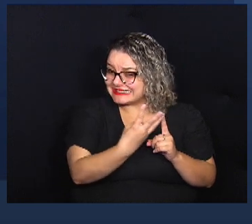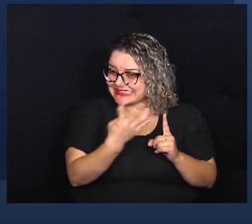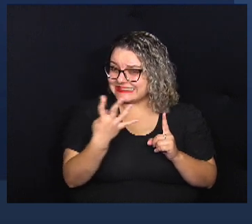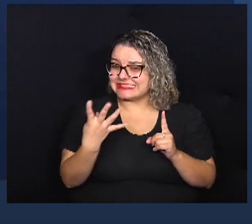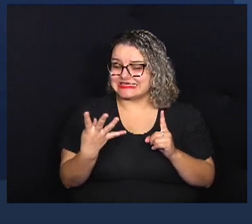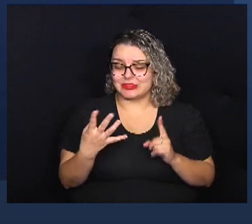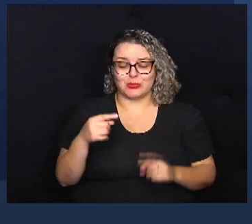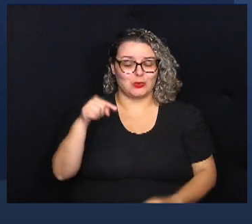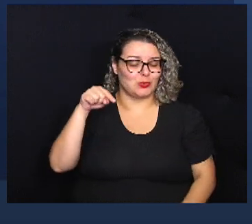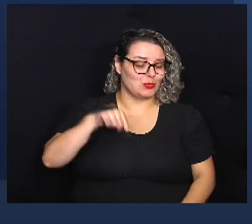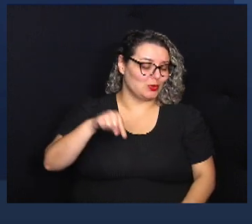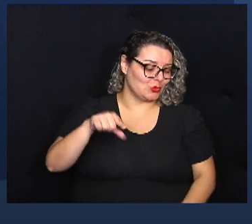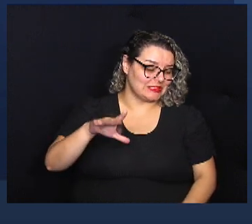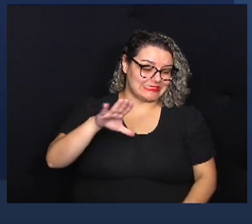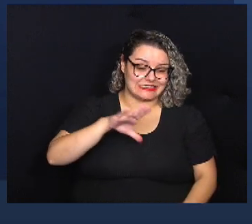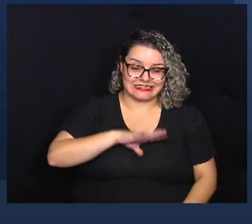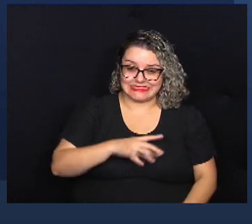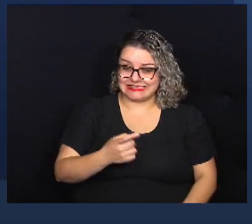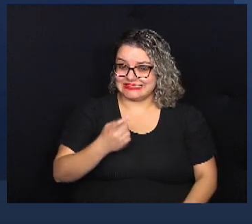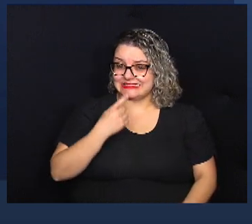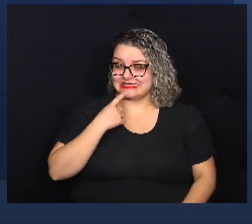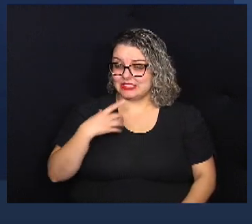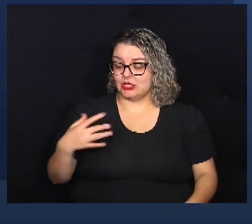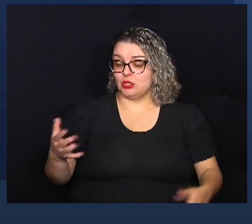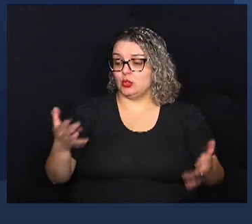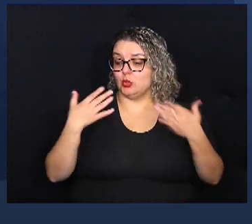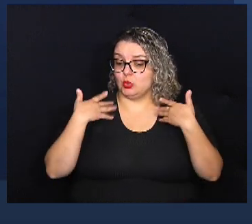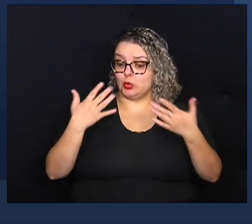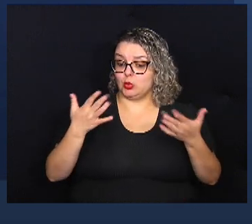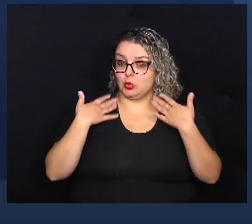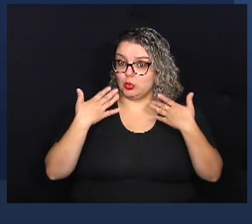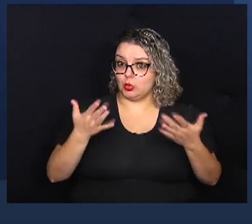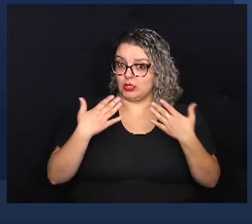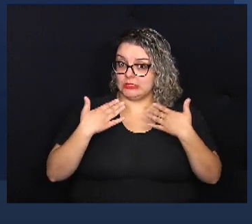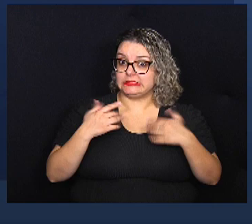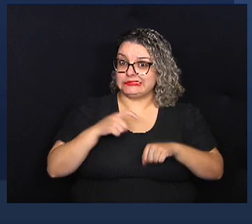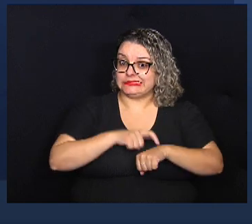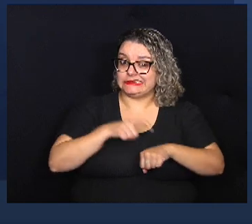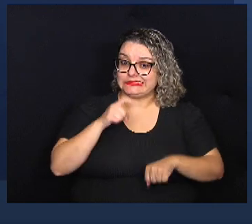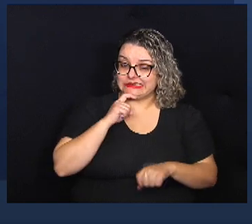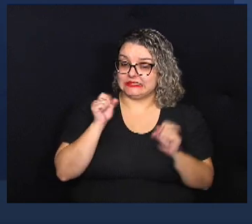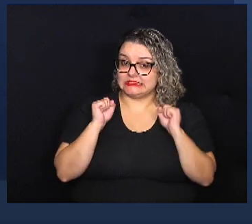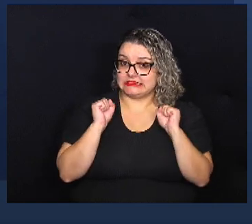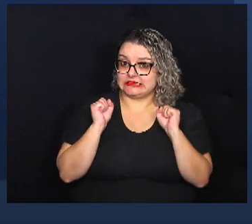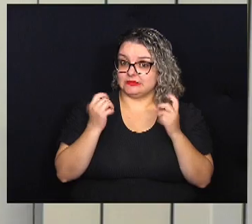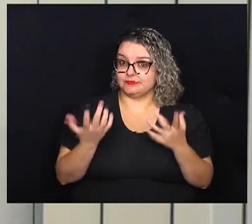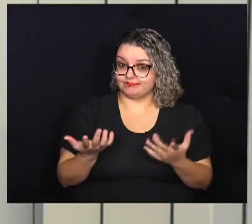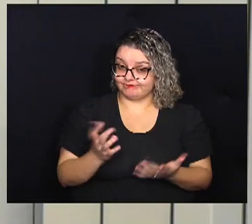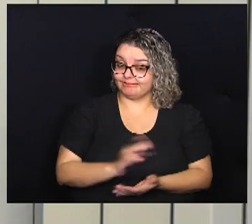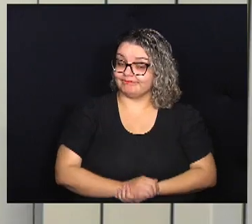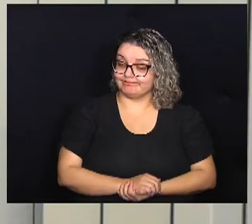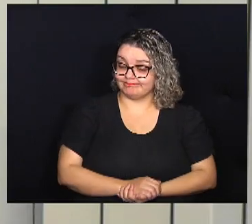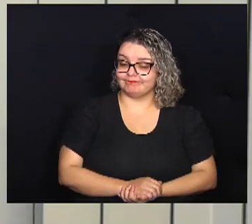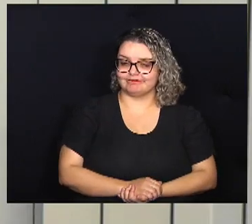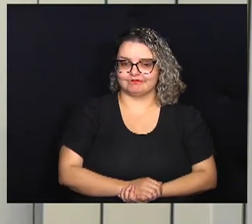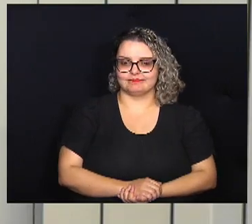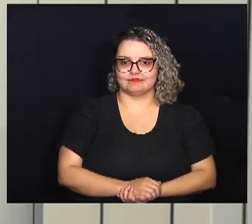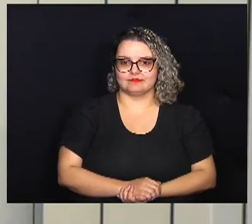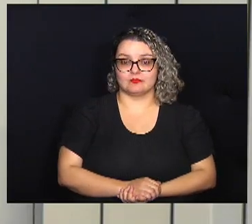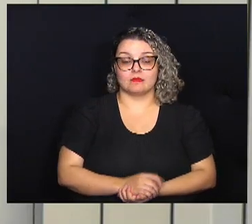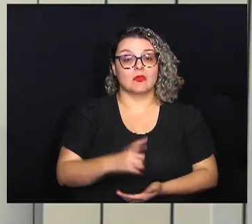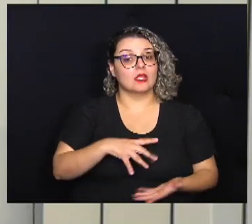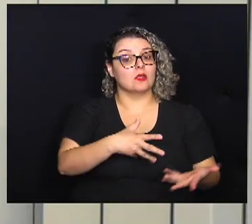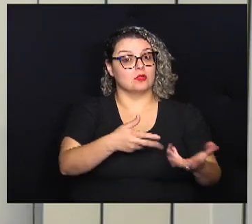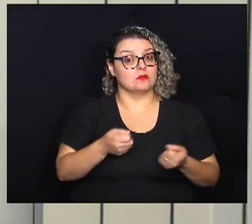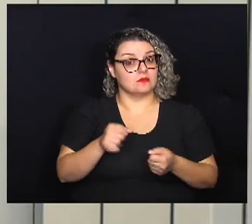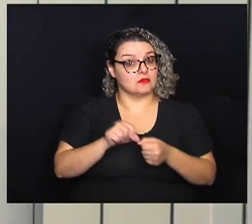aos 34 graus. É o verão em pleno inverno. E eu tenho convites a